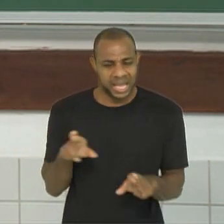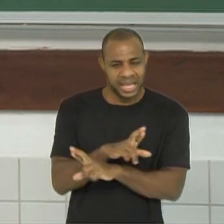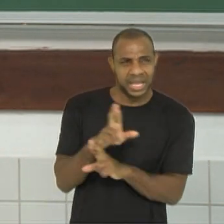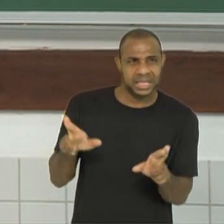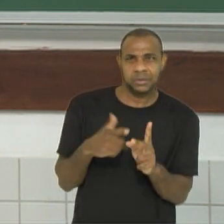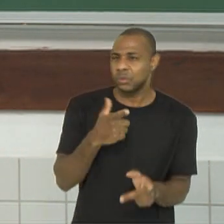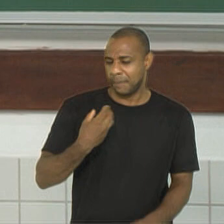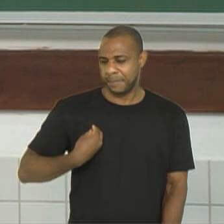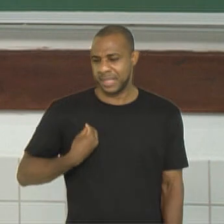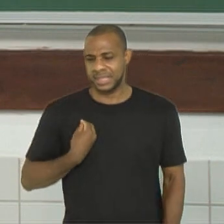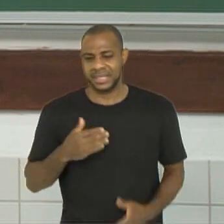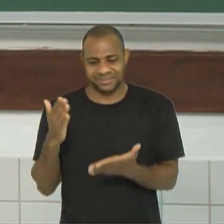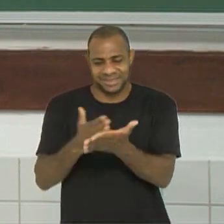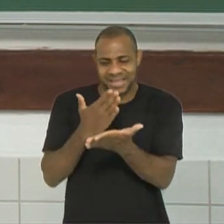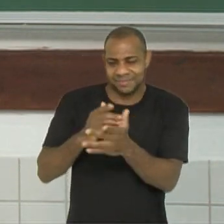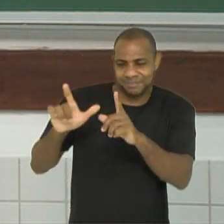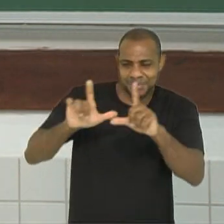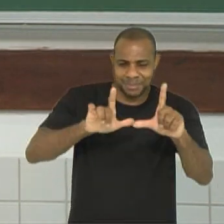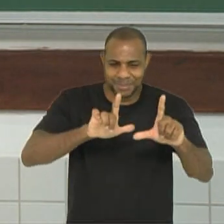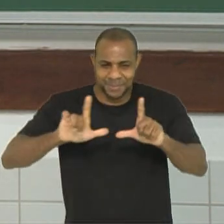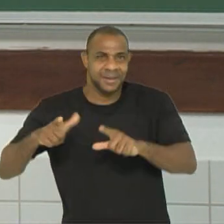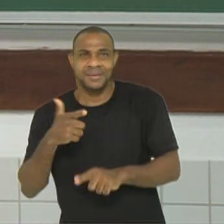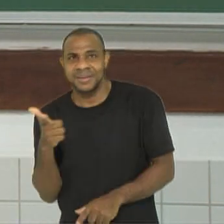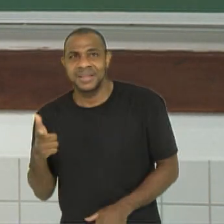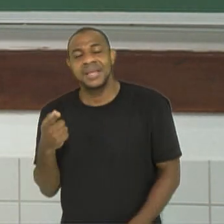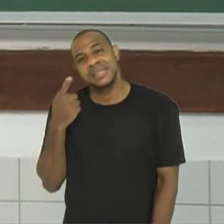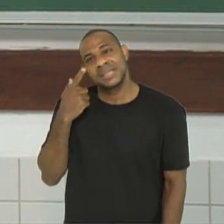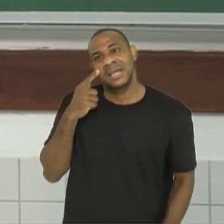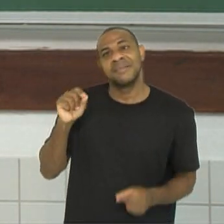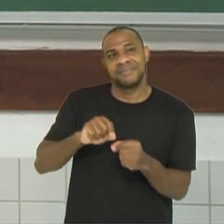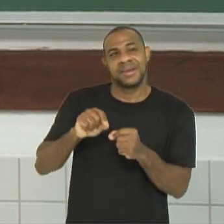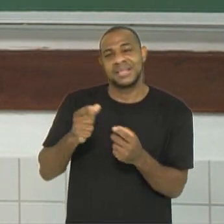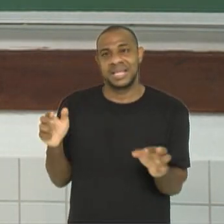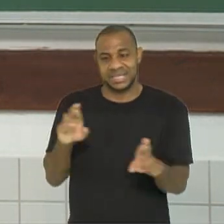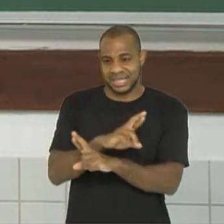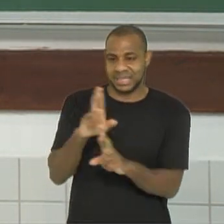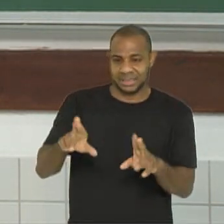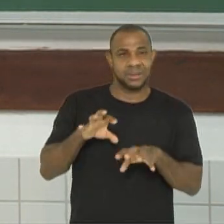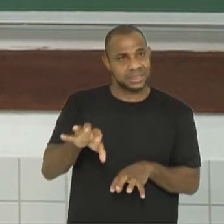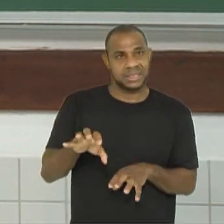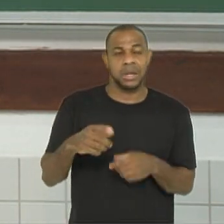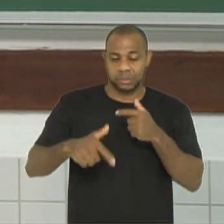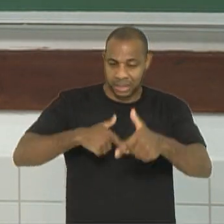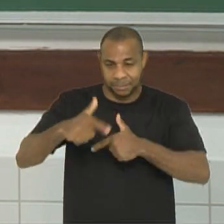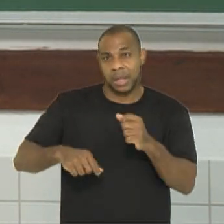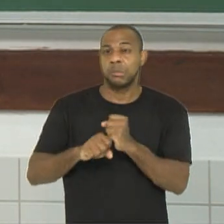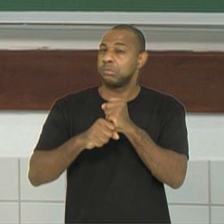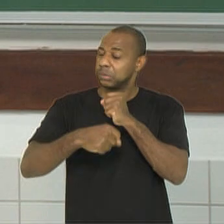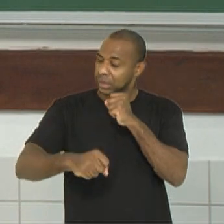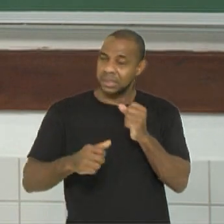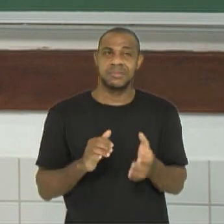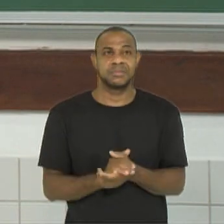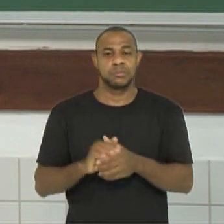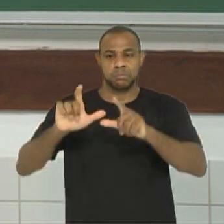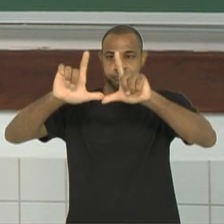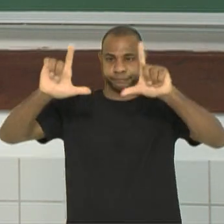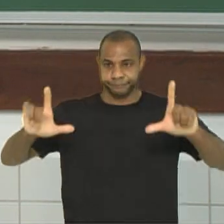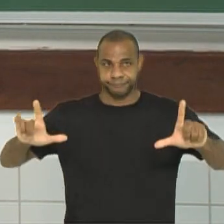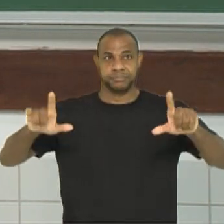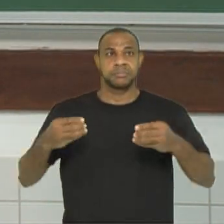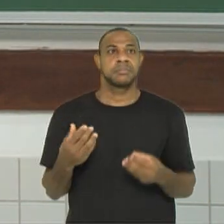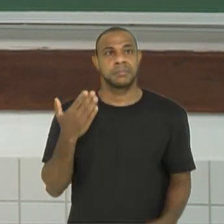eram muito presentes nas revistinhas, então ele tentava fazer exatamente essas críticas através dos trabalhos dele, um trabalho bem grande, eram grandes cartazes, tá